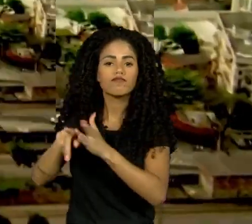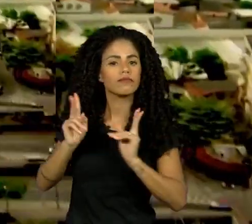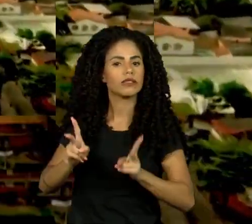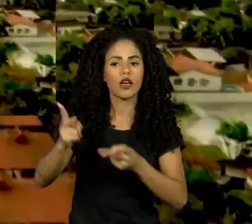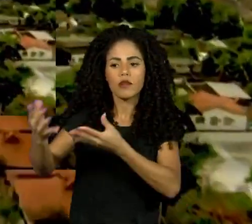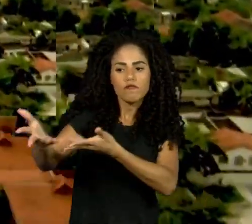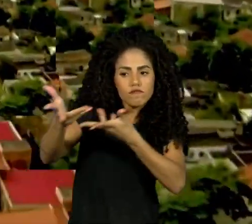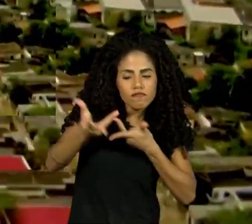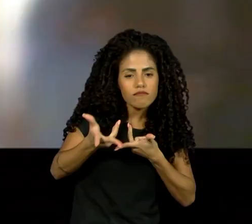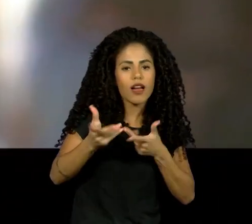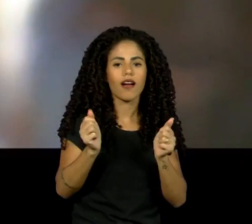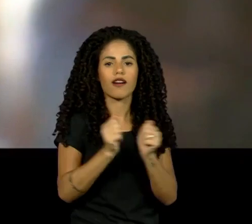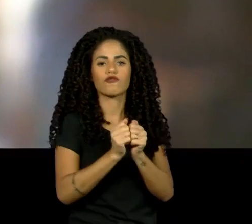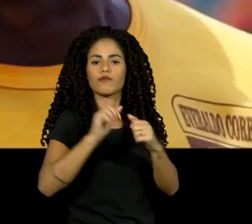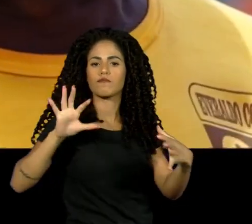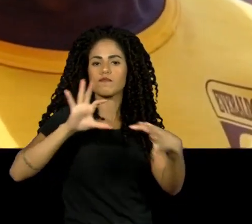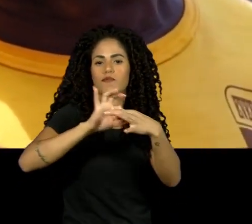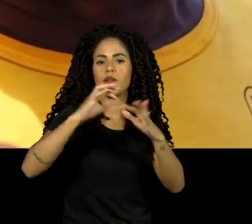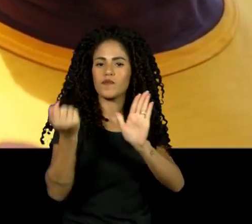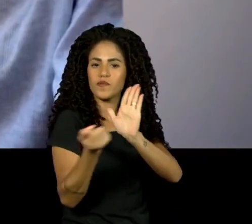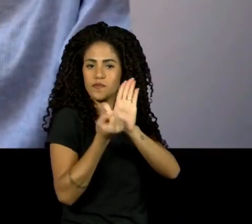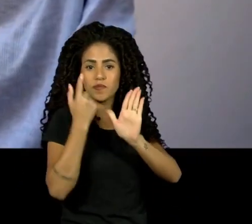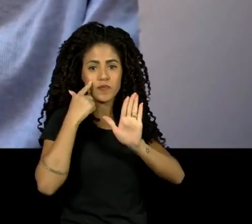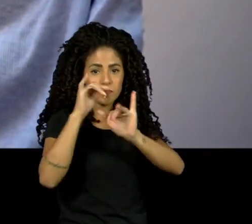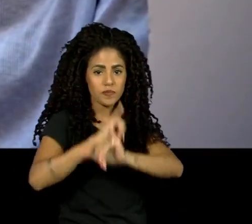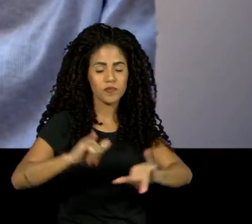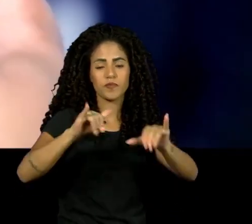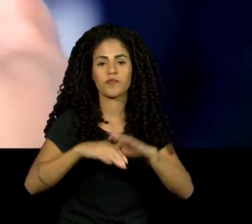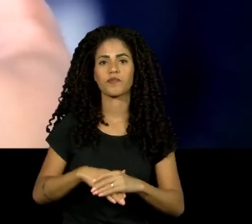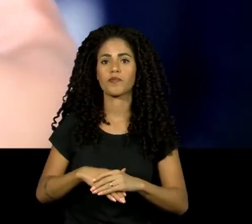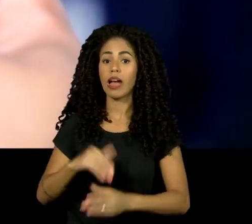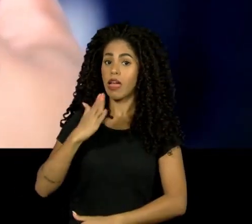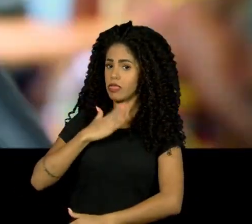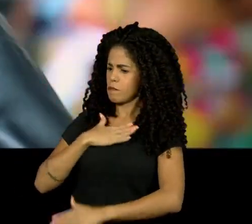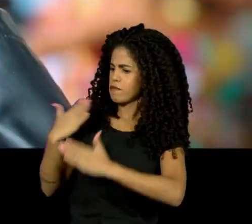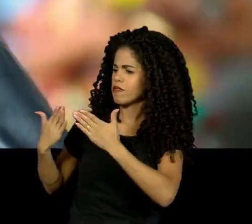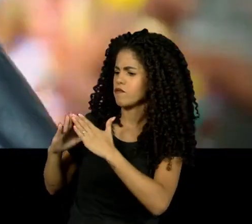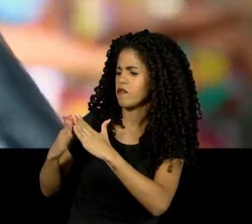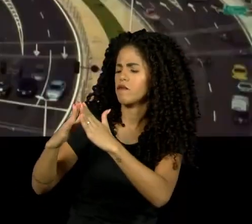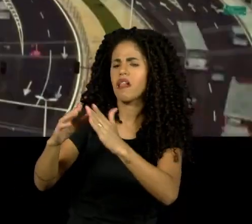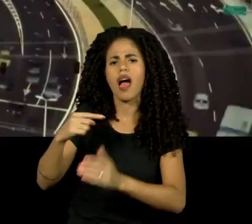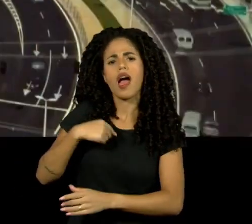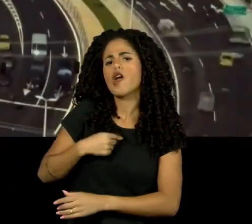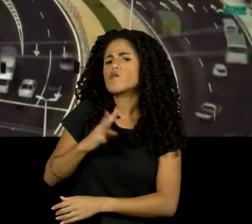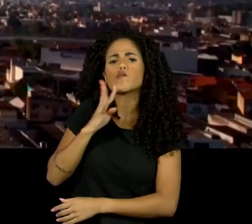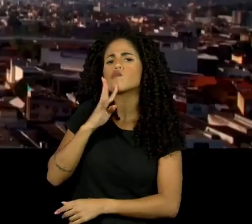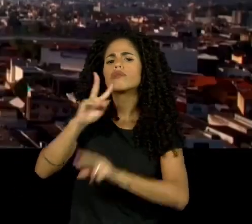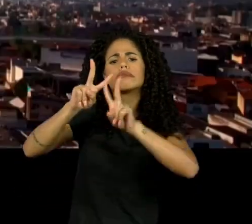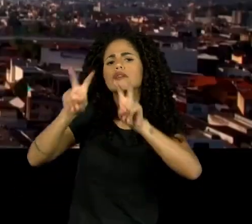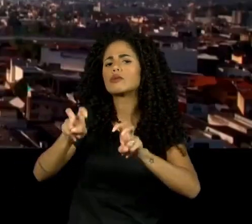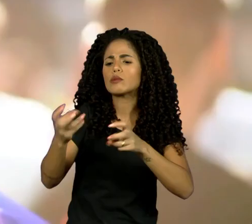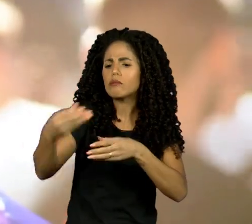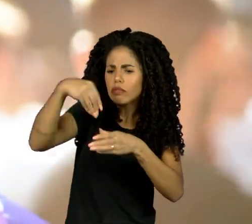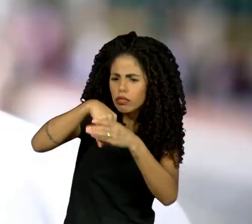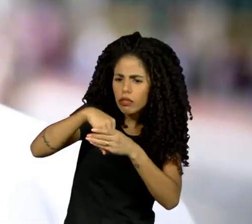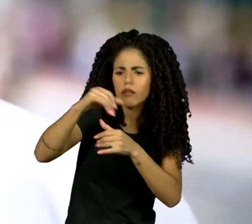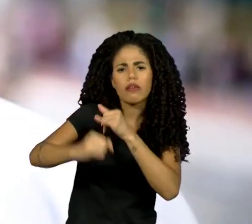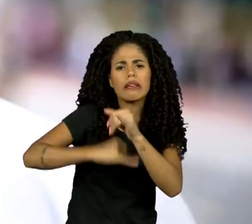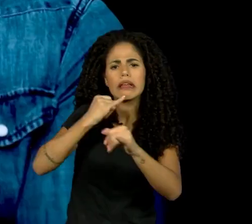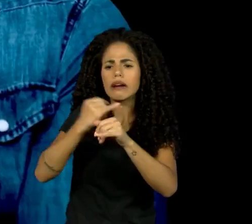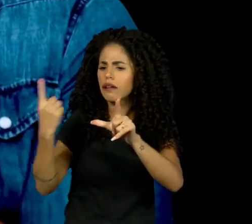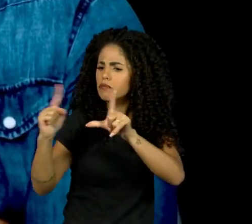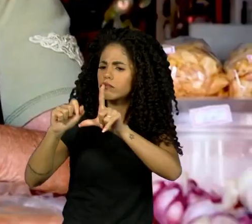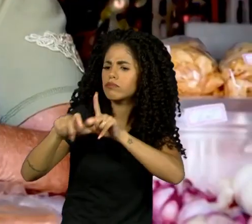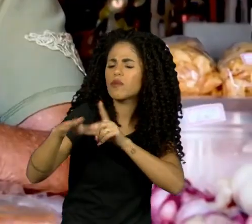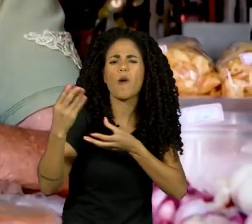criadores para a base para conectar com as marcas. Lá na minha quebrada, eu não conhecia sobre o mundo corporativo, como que conecta